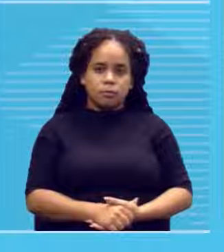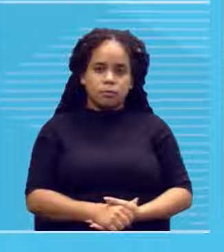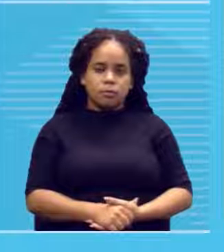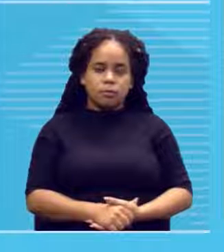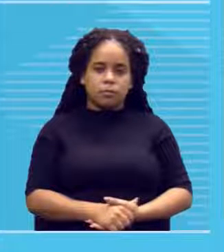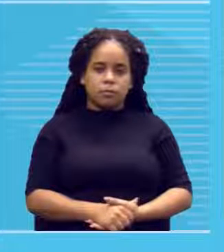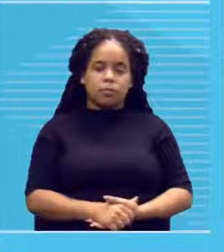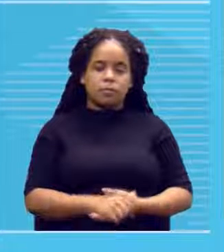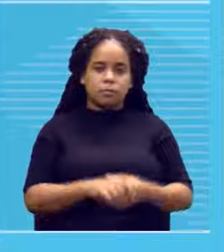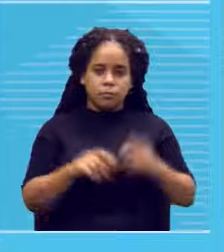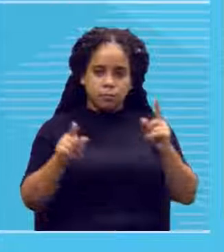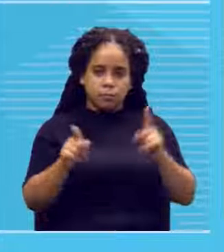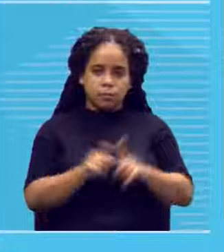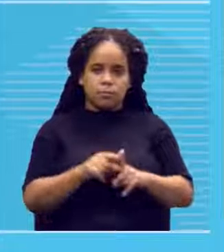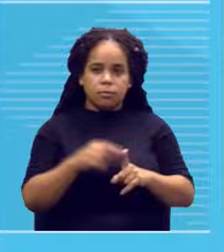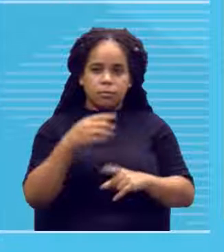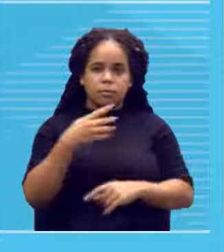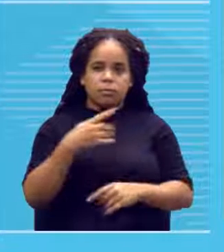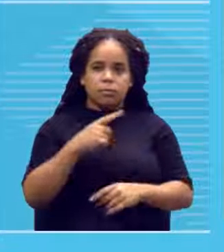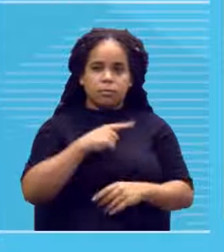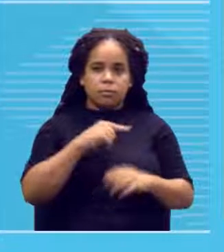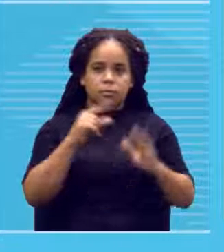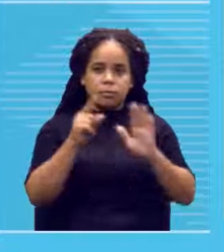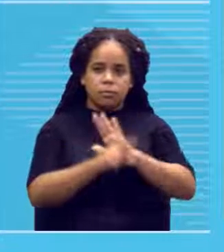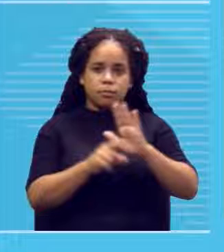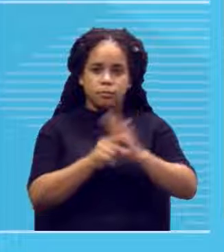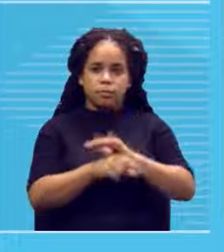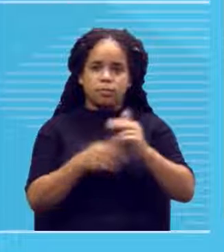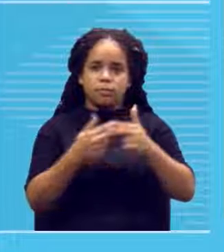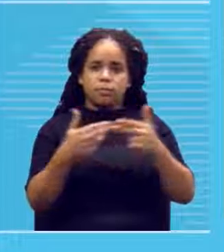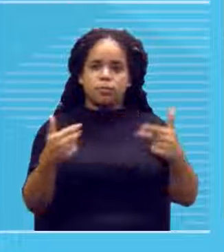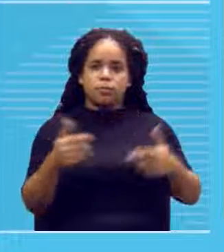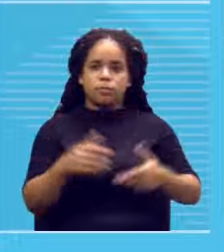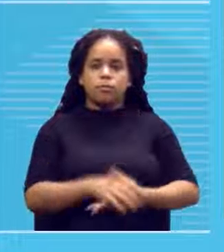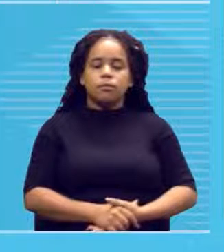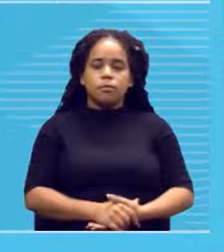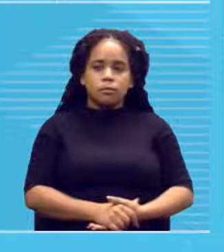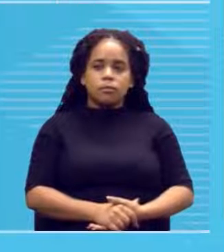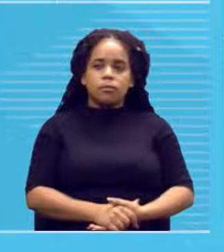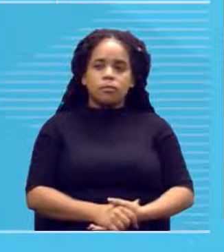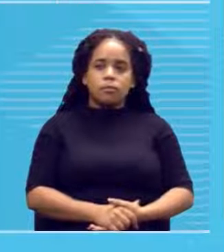questões meu amigo é uma fábrica de questão aqui